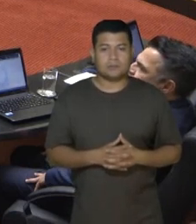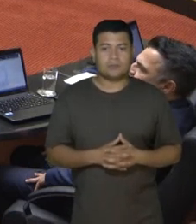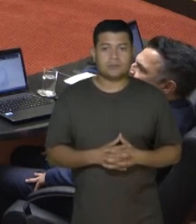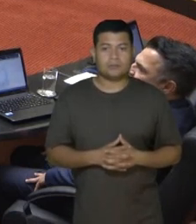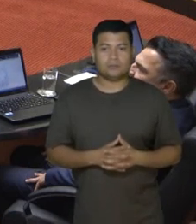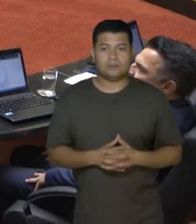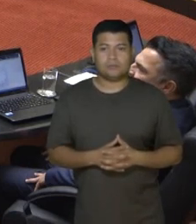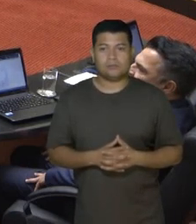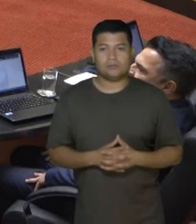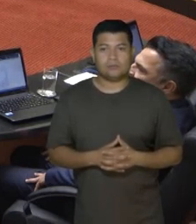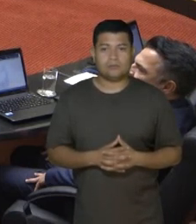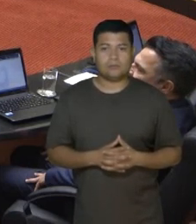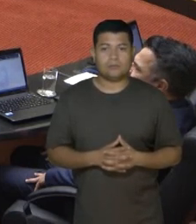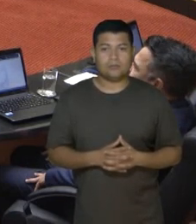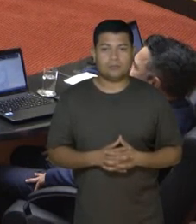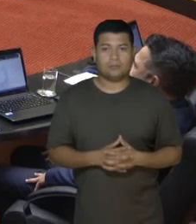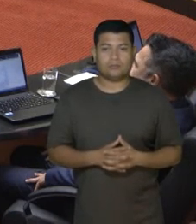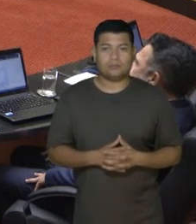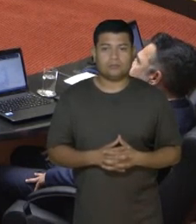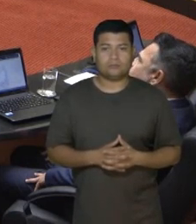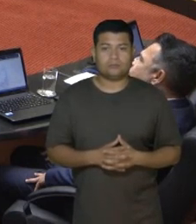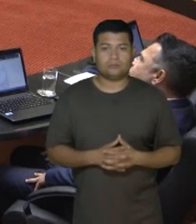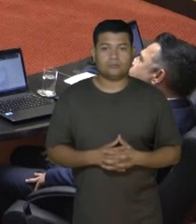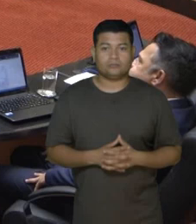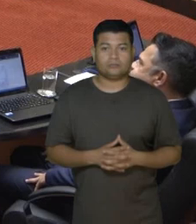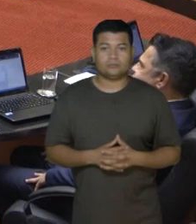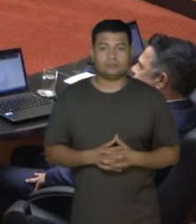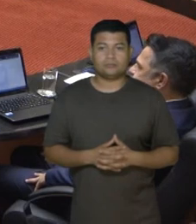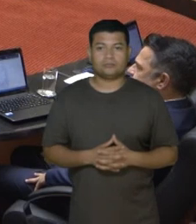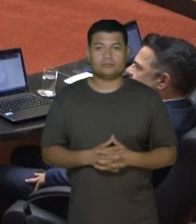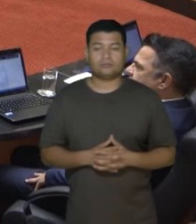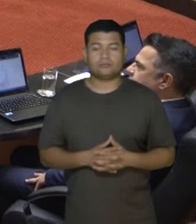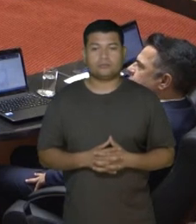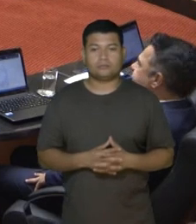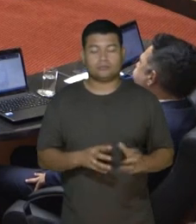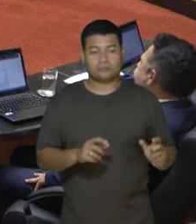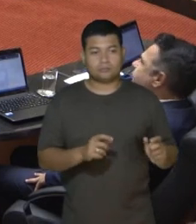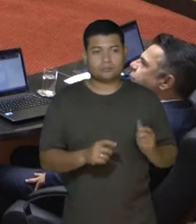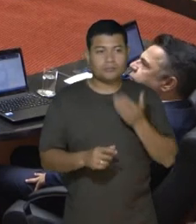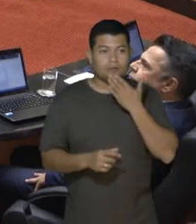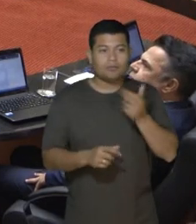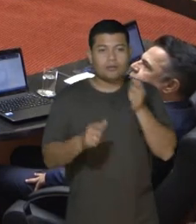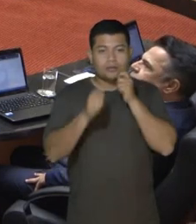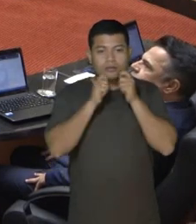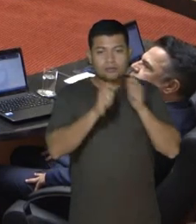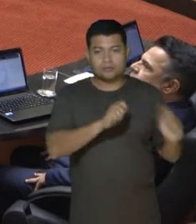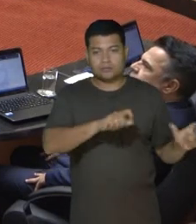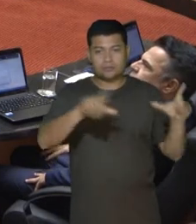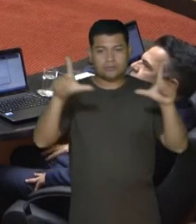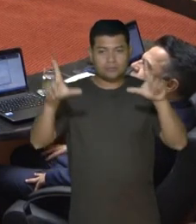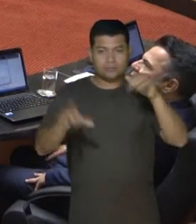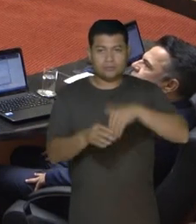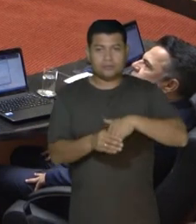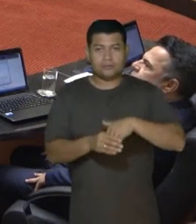encaminhamento? Sua abertura do painel, deputado Hamilton Schaefer.